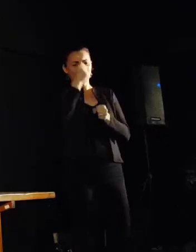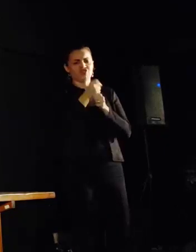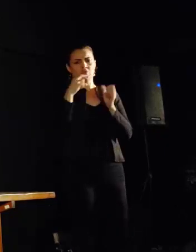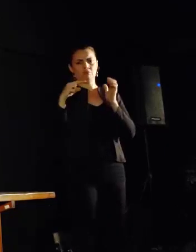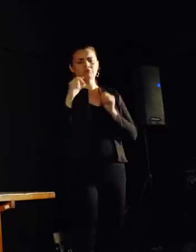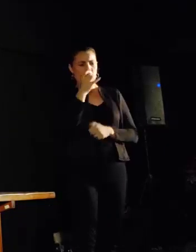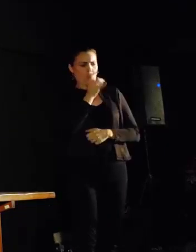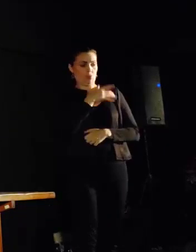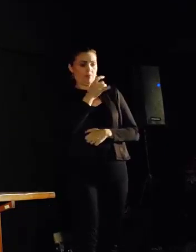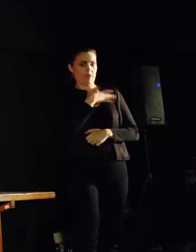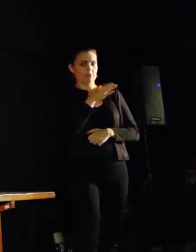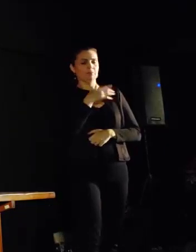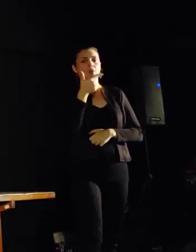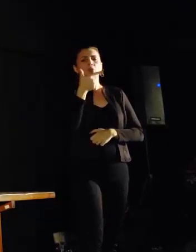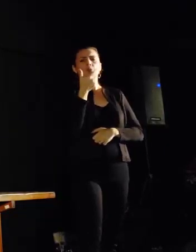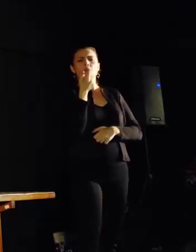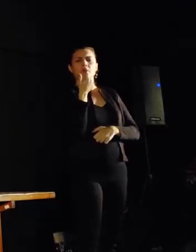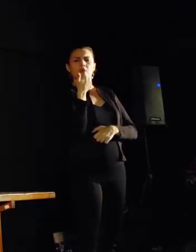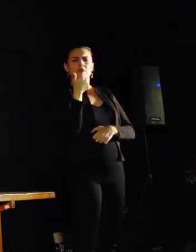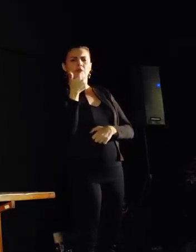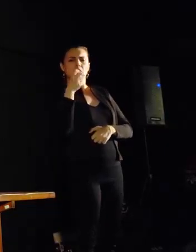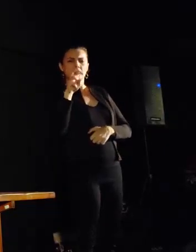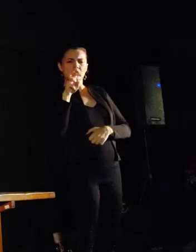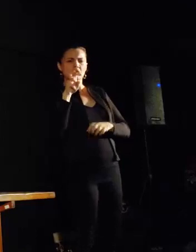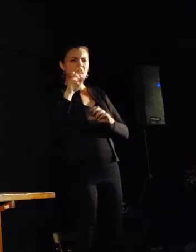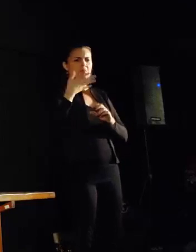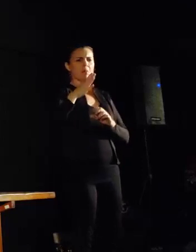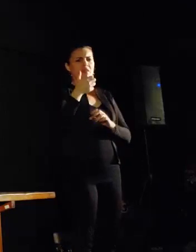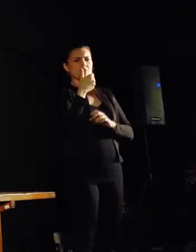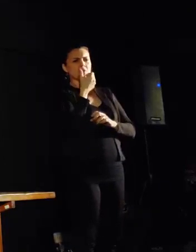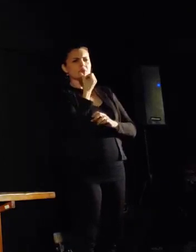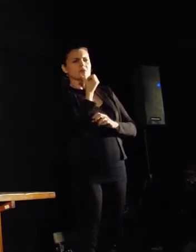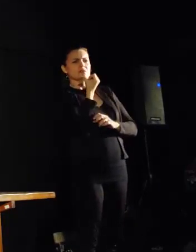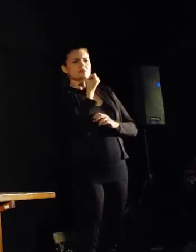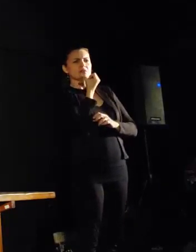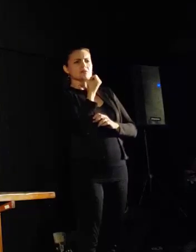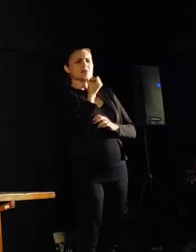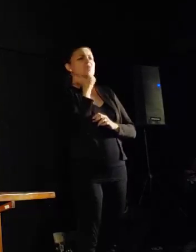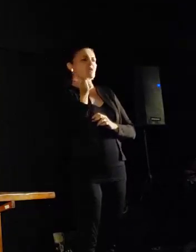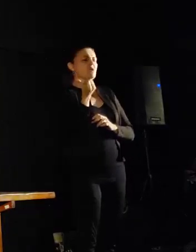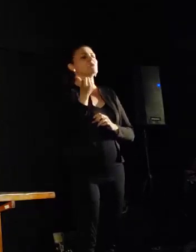o governo britânico, do finado primeiro-ministro David Cameron, né, ele,